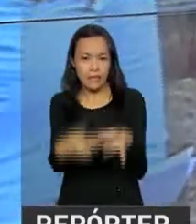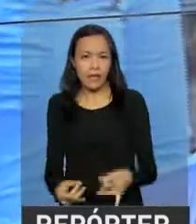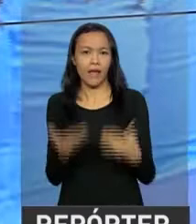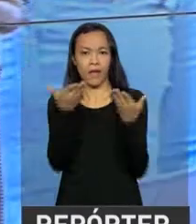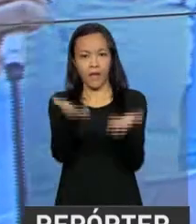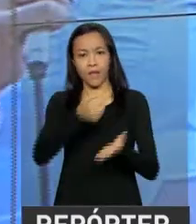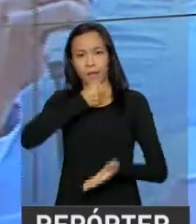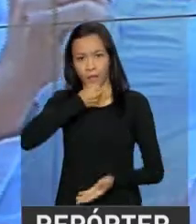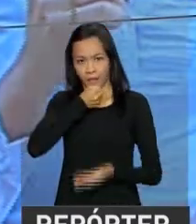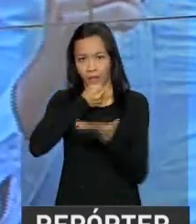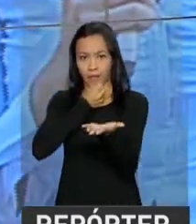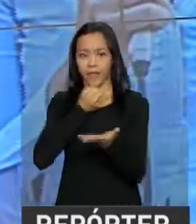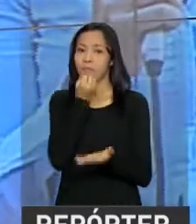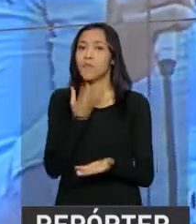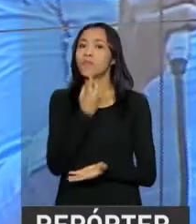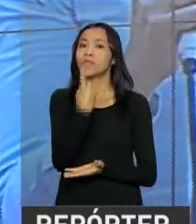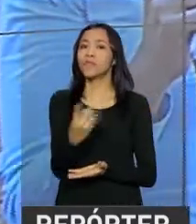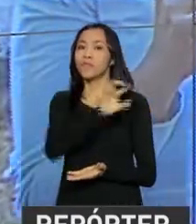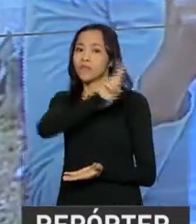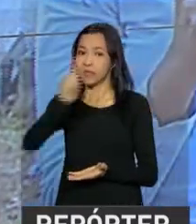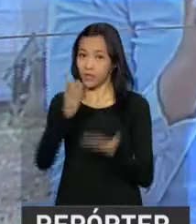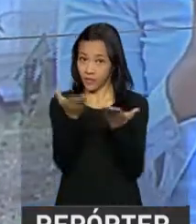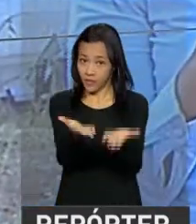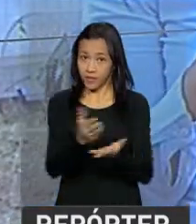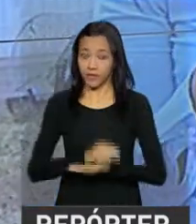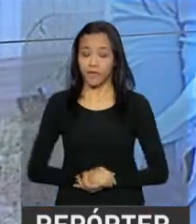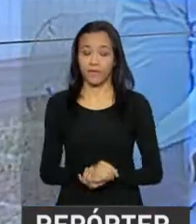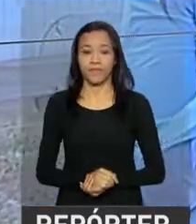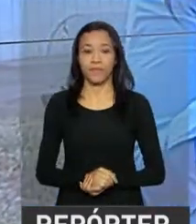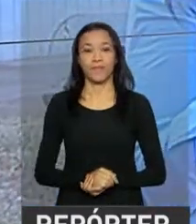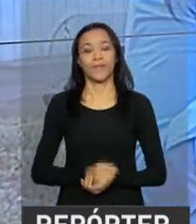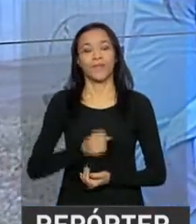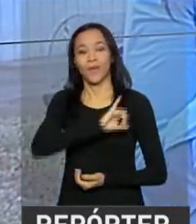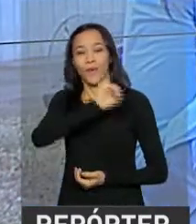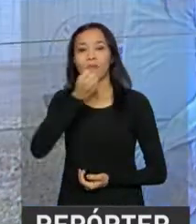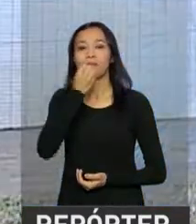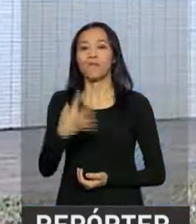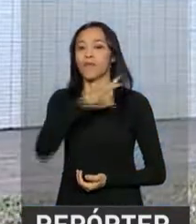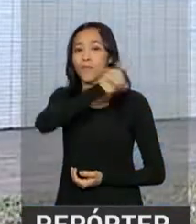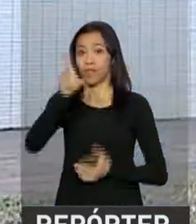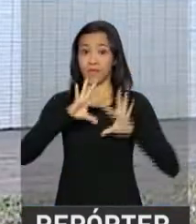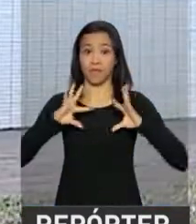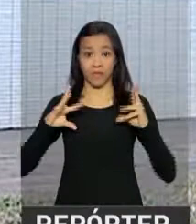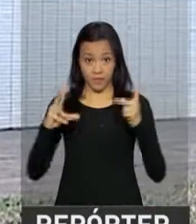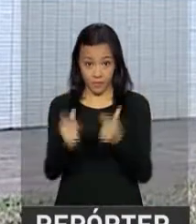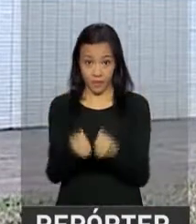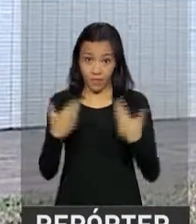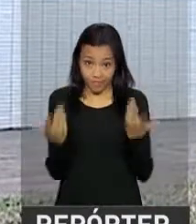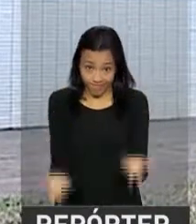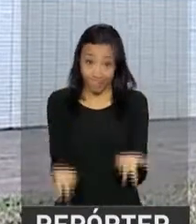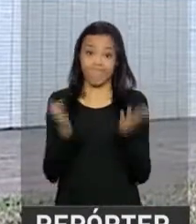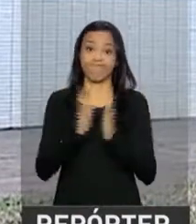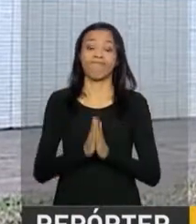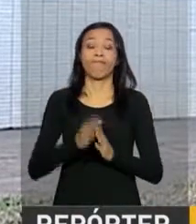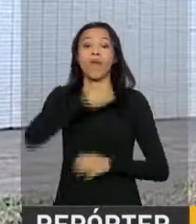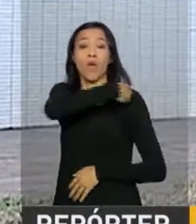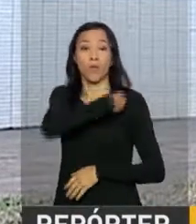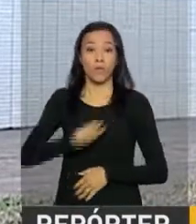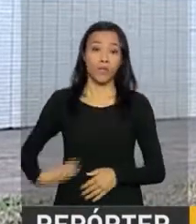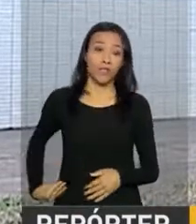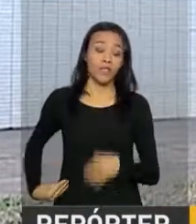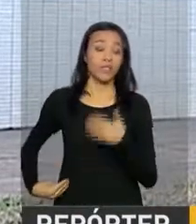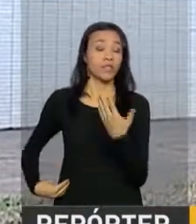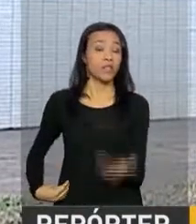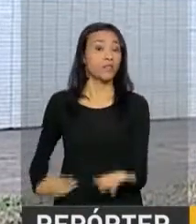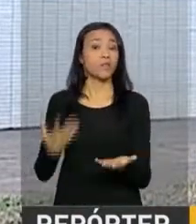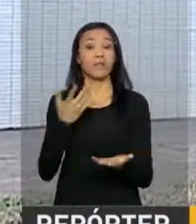da Fazenda. Oi, Paola, bom dia para você. Oi, Renata, bom dia para você, bom dia a todos. Pois é, o ministro Henrique Meirelles não quer que